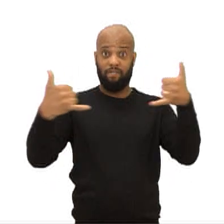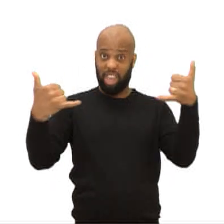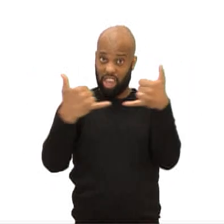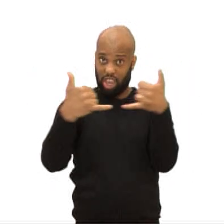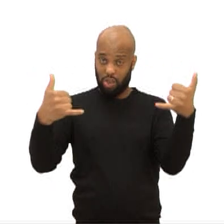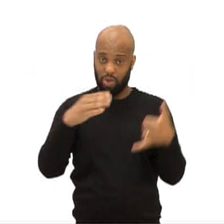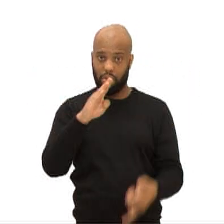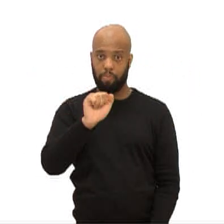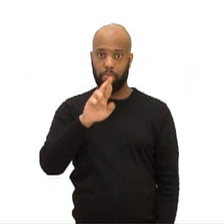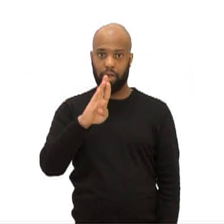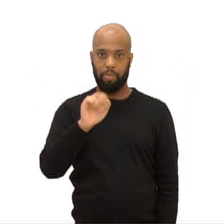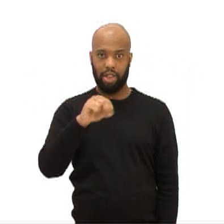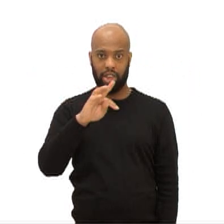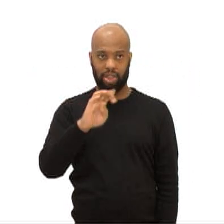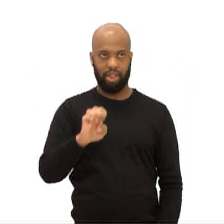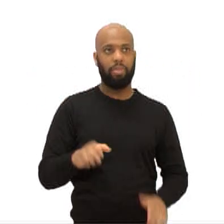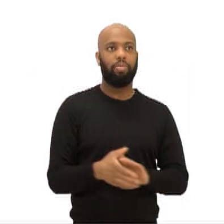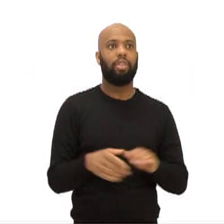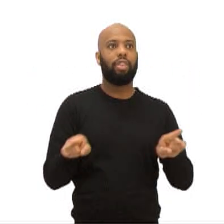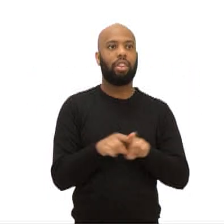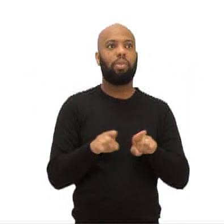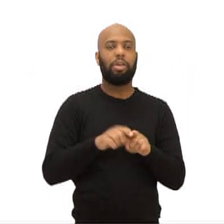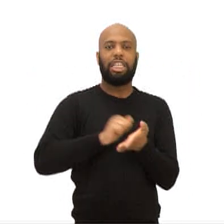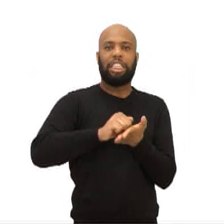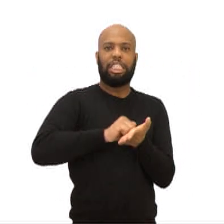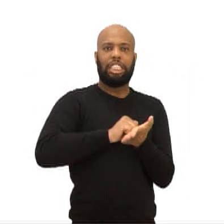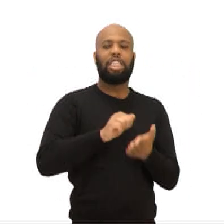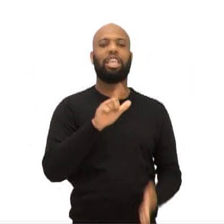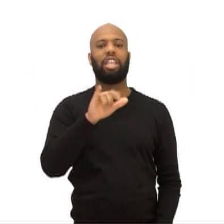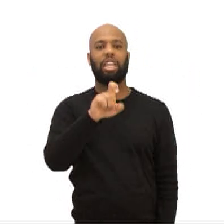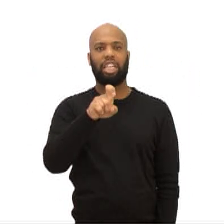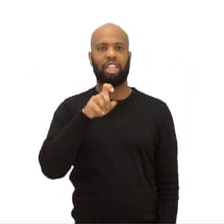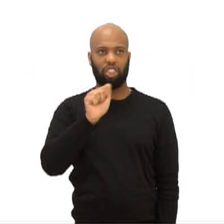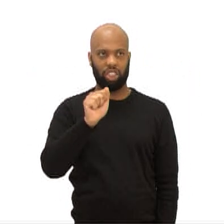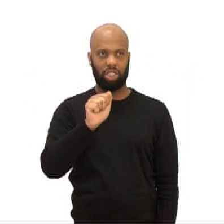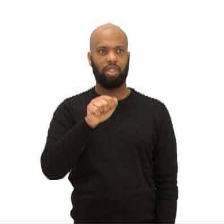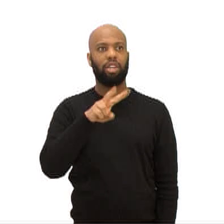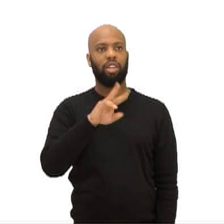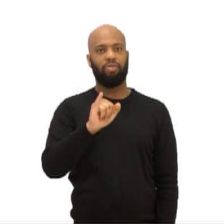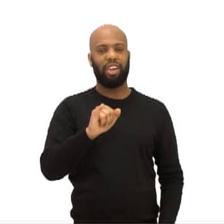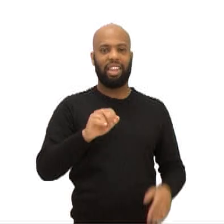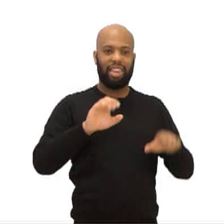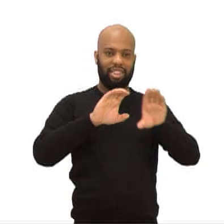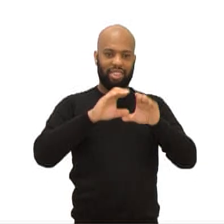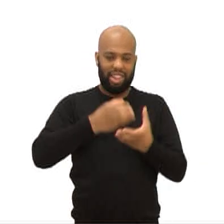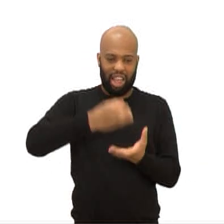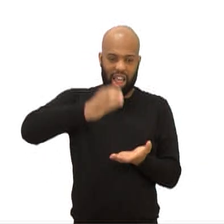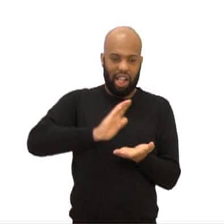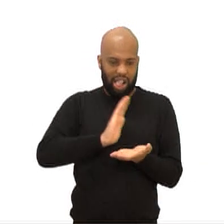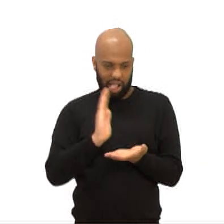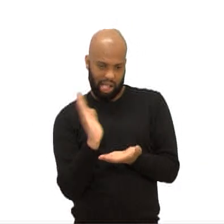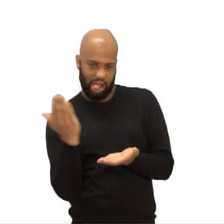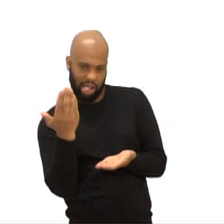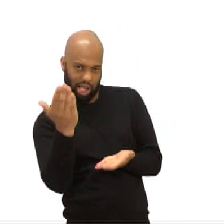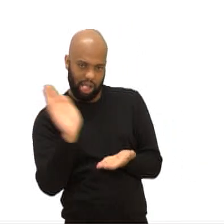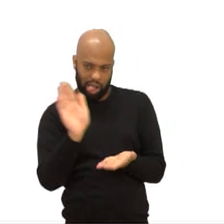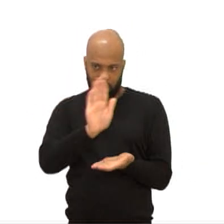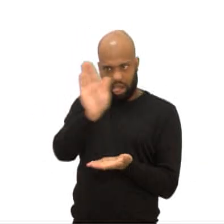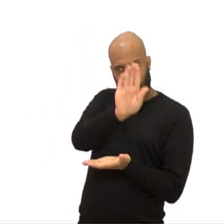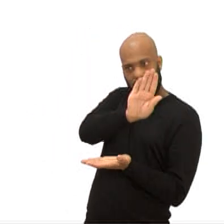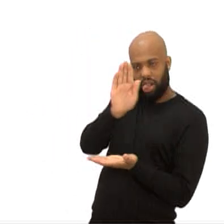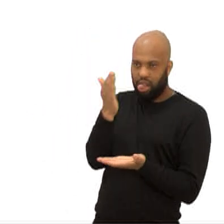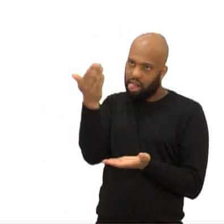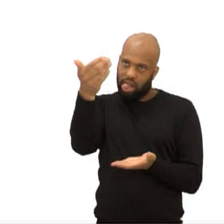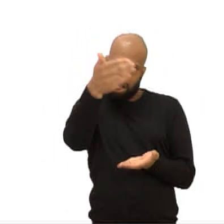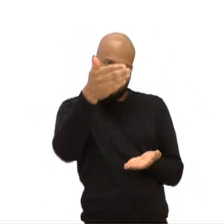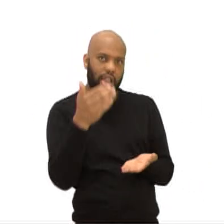Os fios aí, comprido. Lixa, para você... Vamos lixar as garrafas ali, tirar a rebarba. Então, uma lixinha, né?